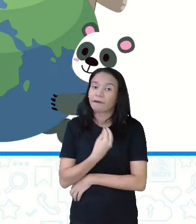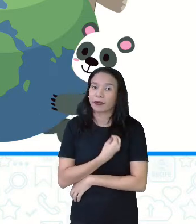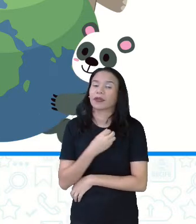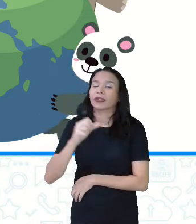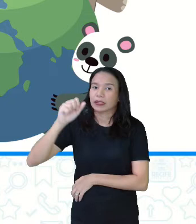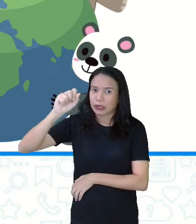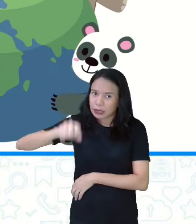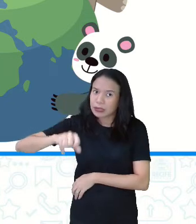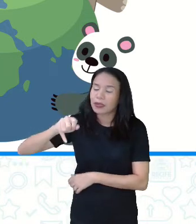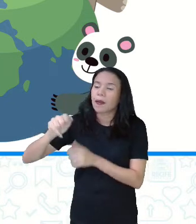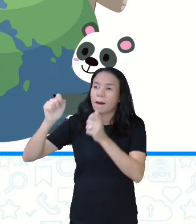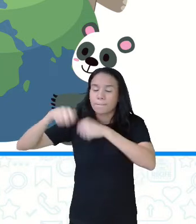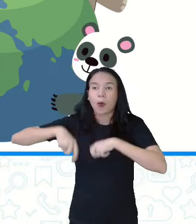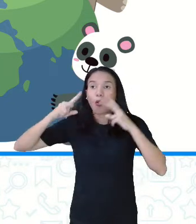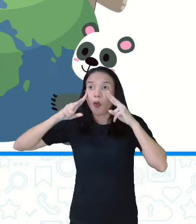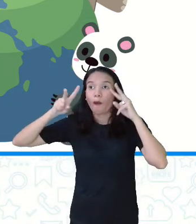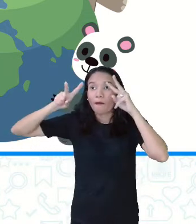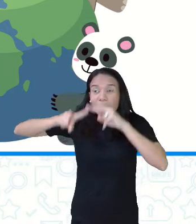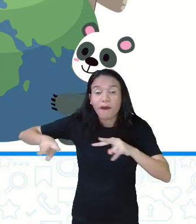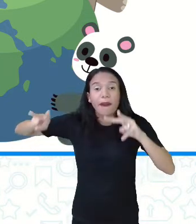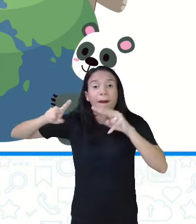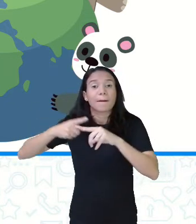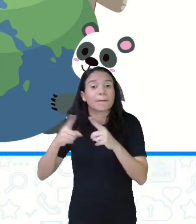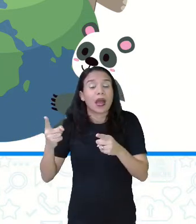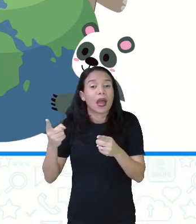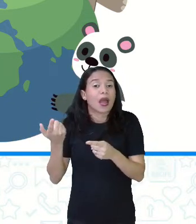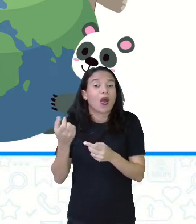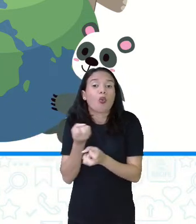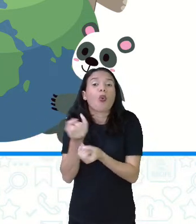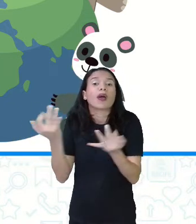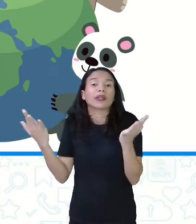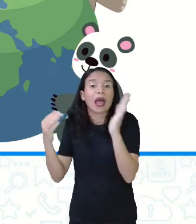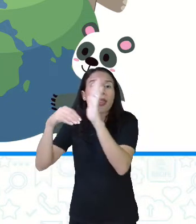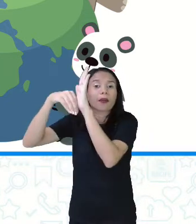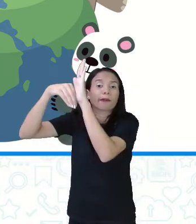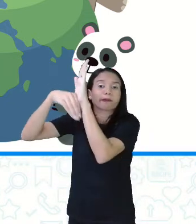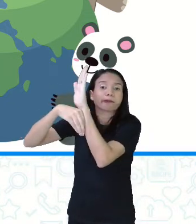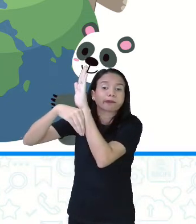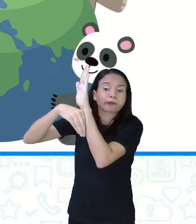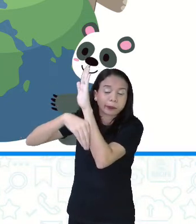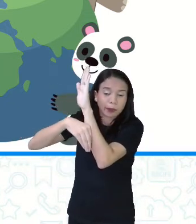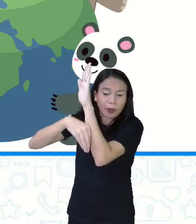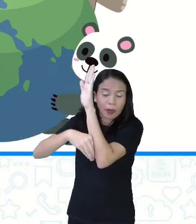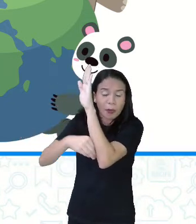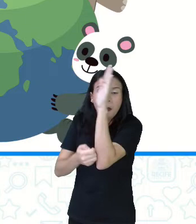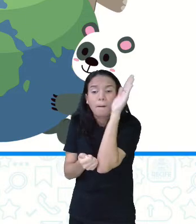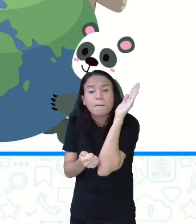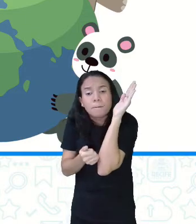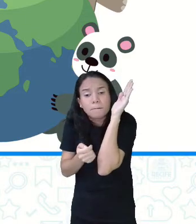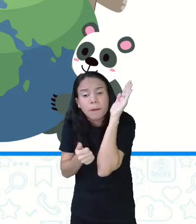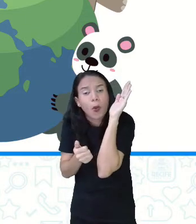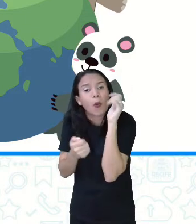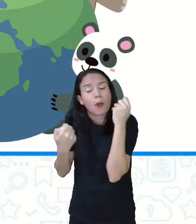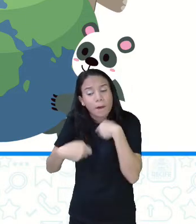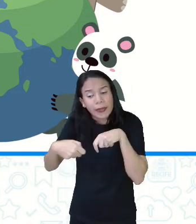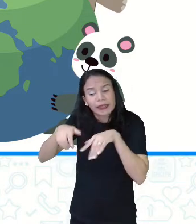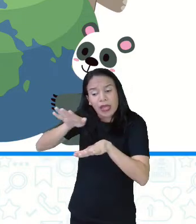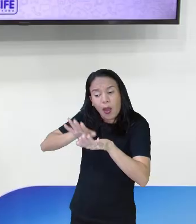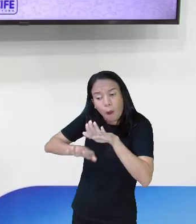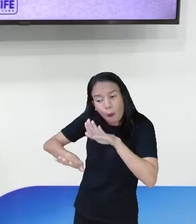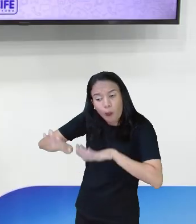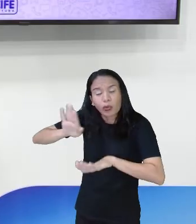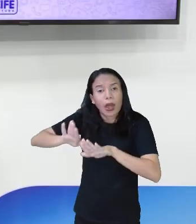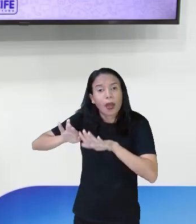tá? É possível vê-lo, só que não tem uma quantidade assim grande, são poucos, que se não forem